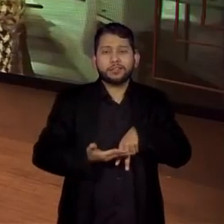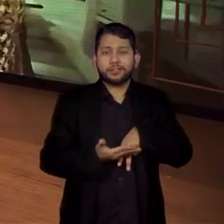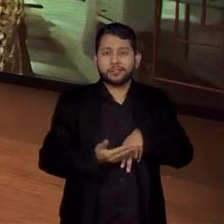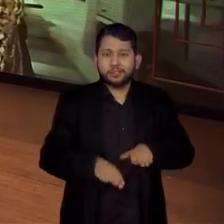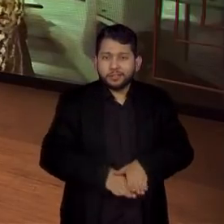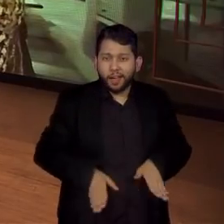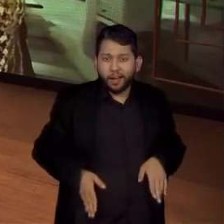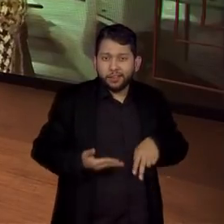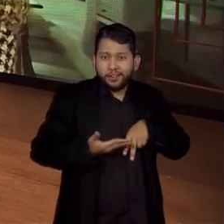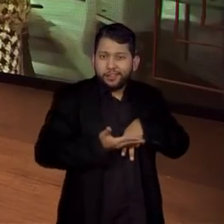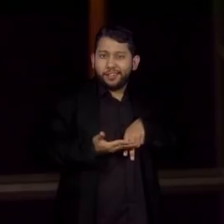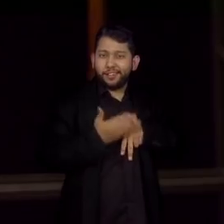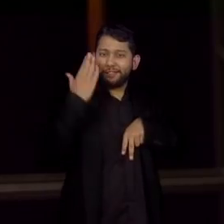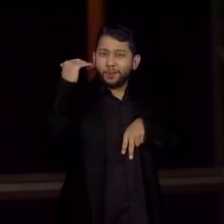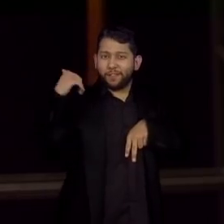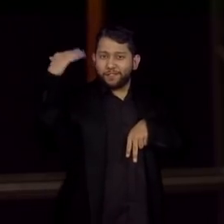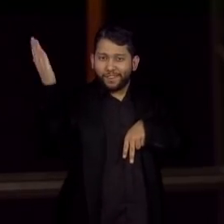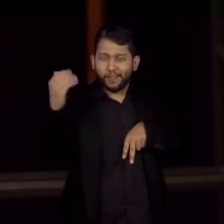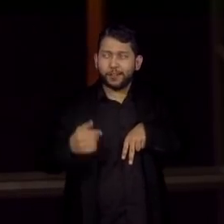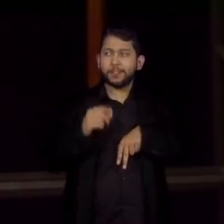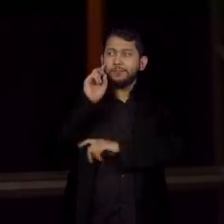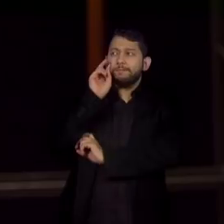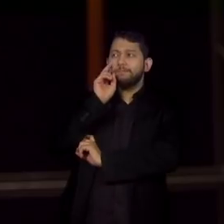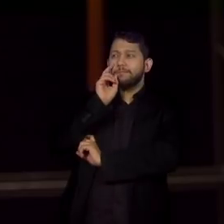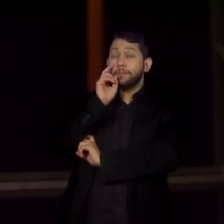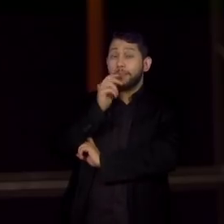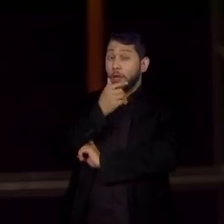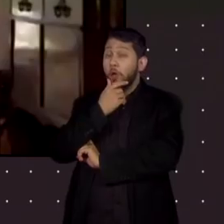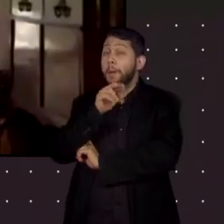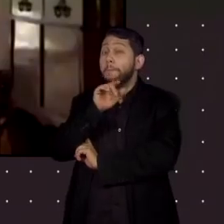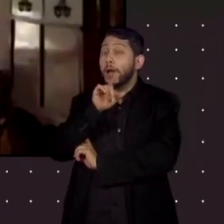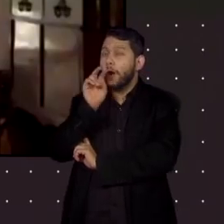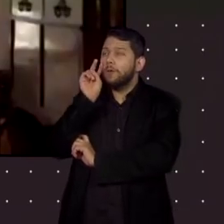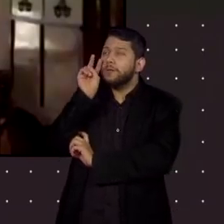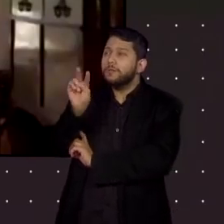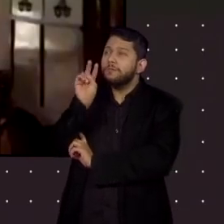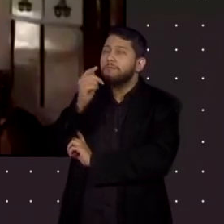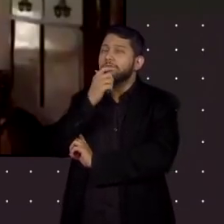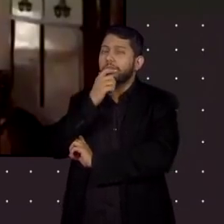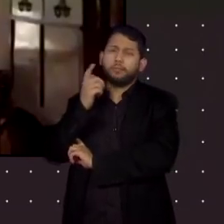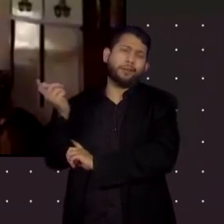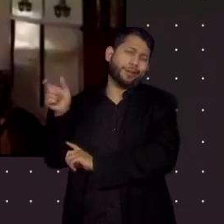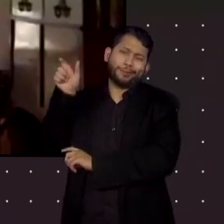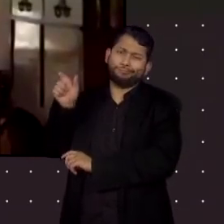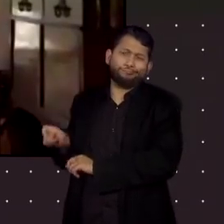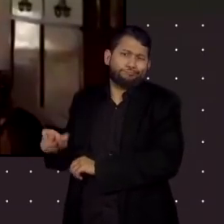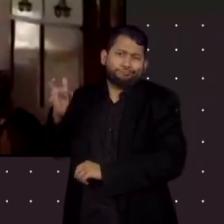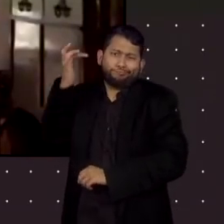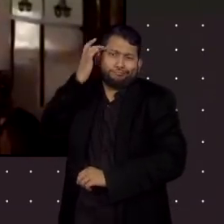fora, em Londres. Né? E meu irmão era um artista,